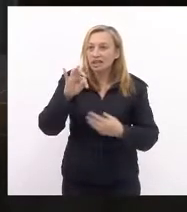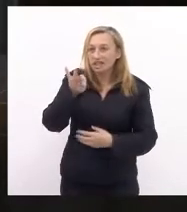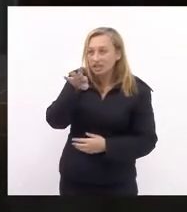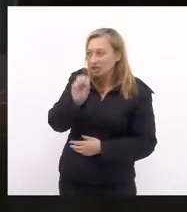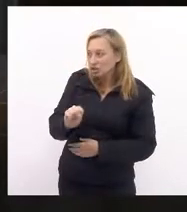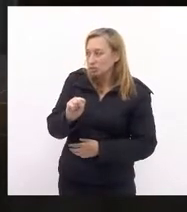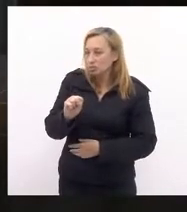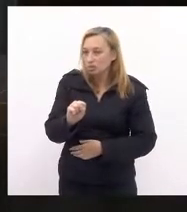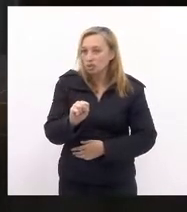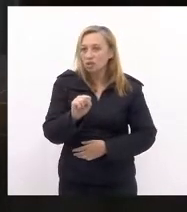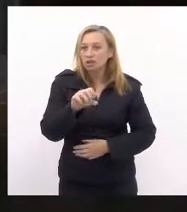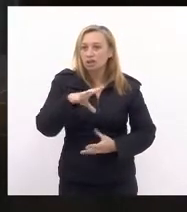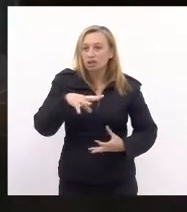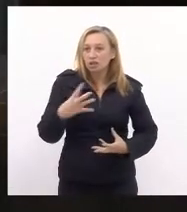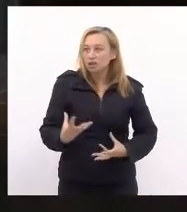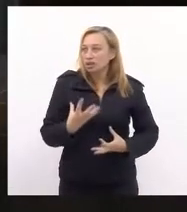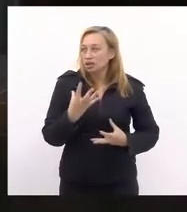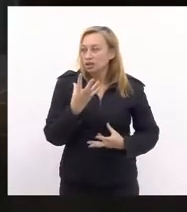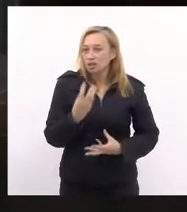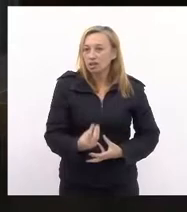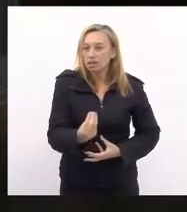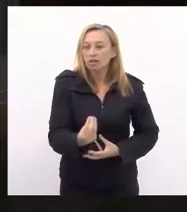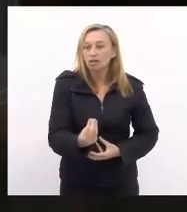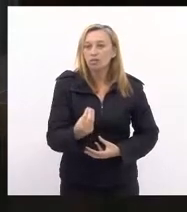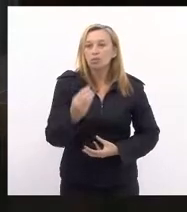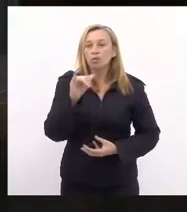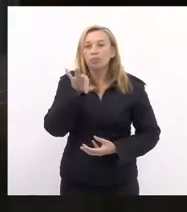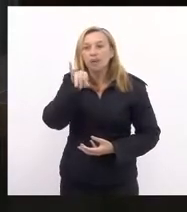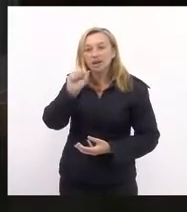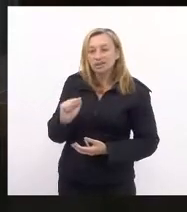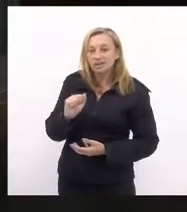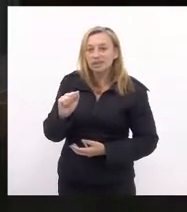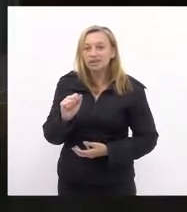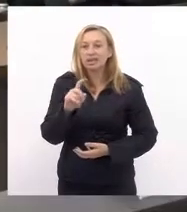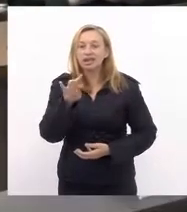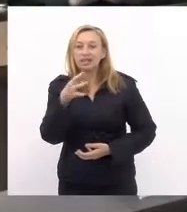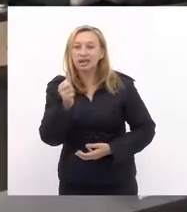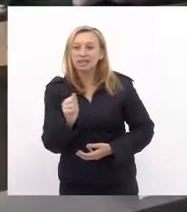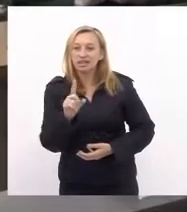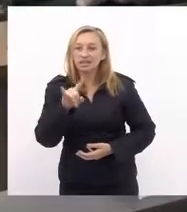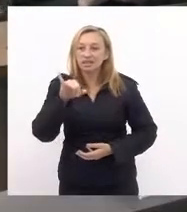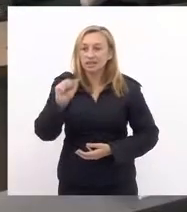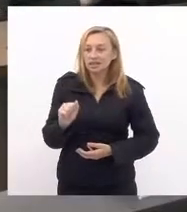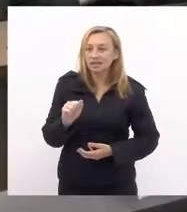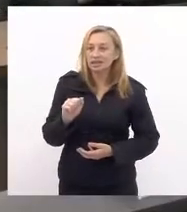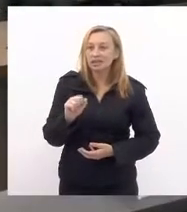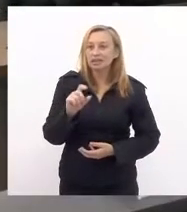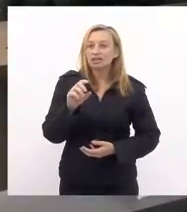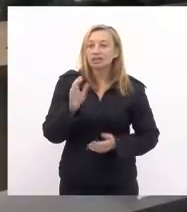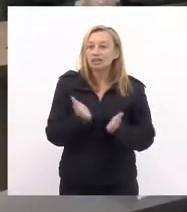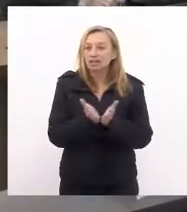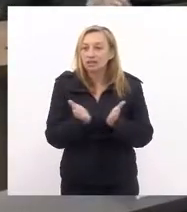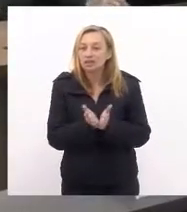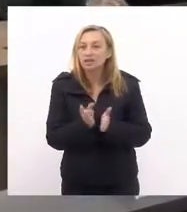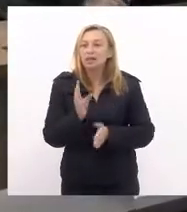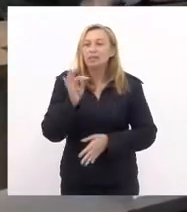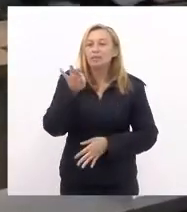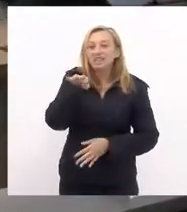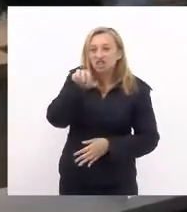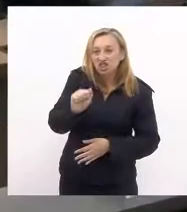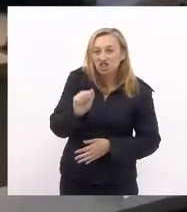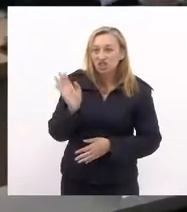islamismo, espiritismo, umbanda, encantaria cigana, evangélico,